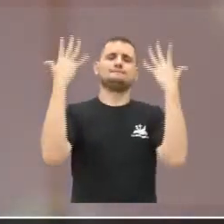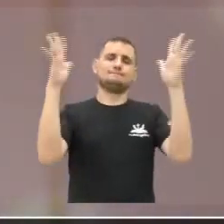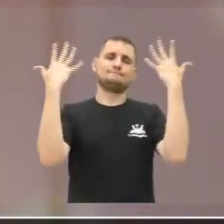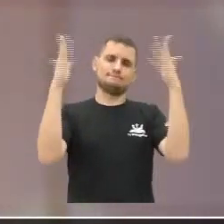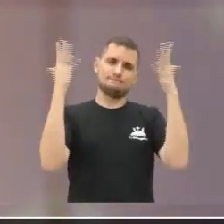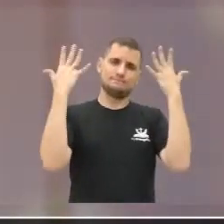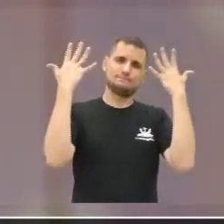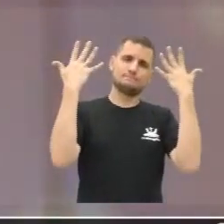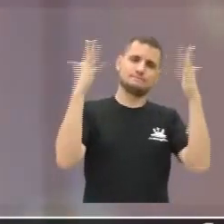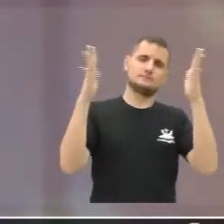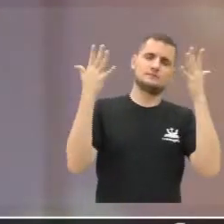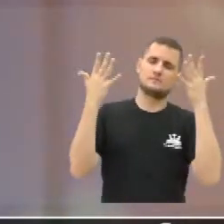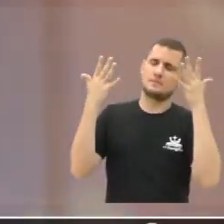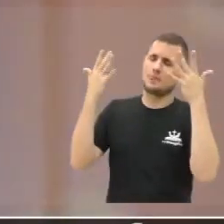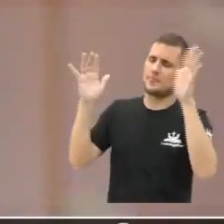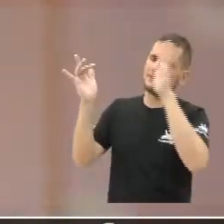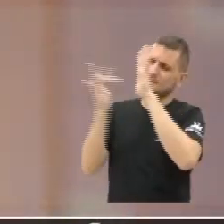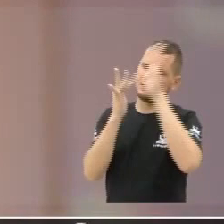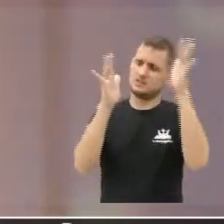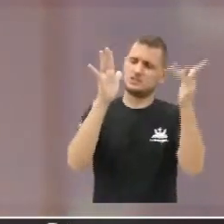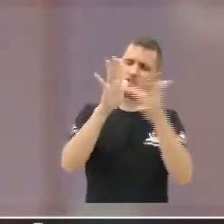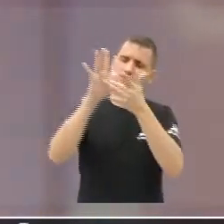Vem me abraçar.